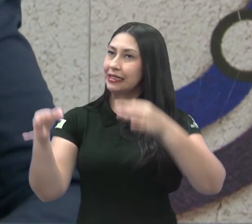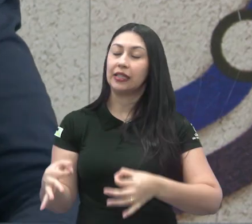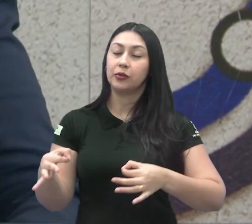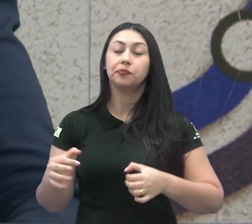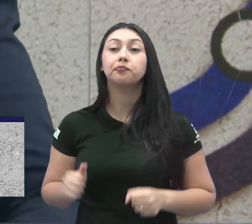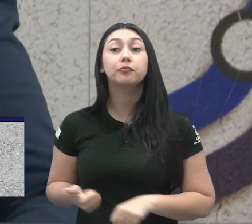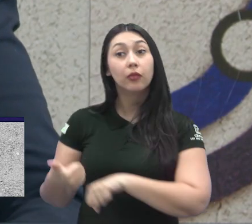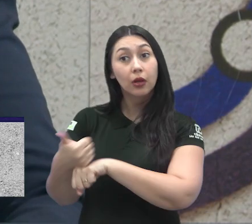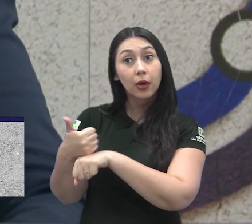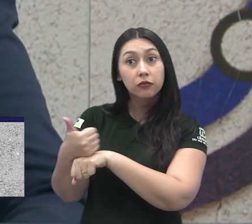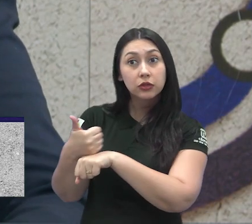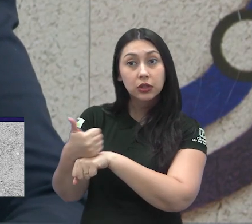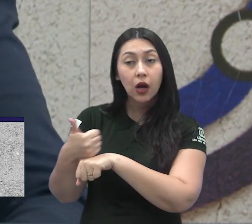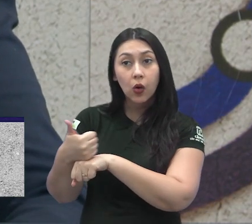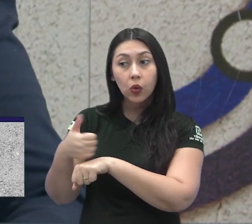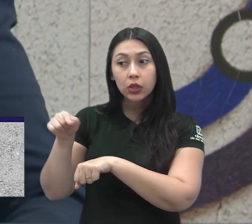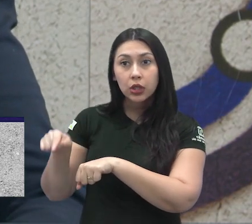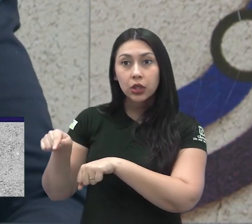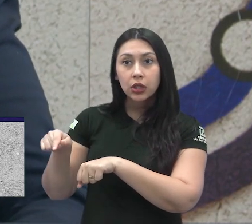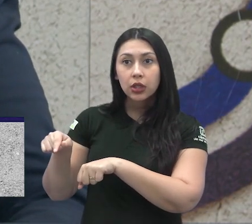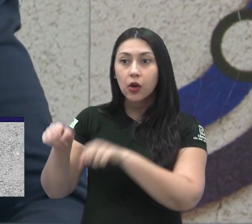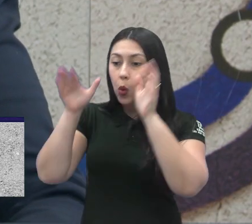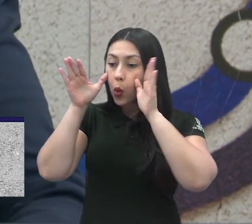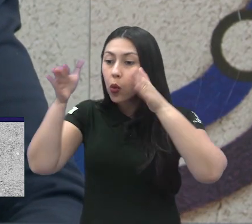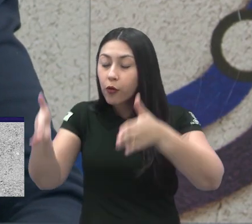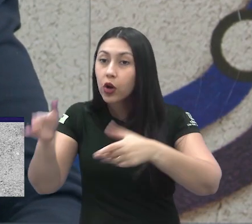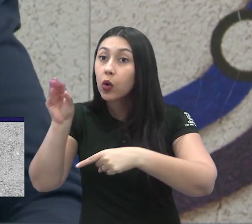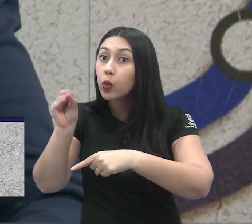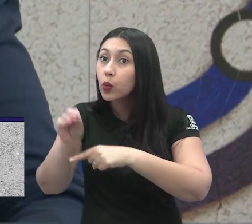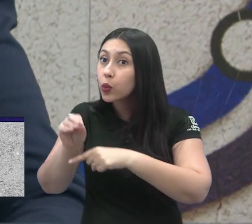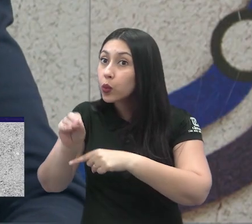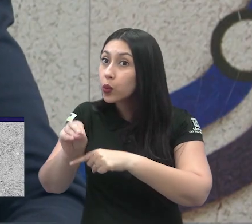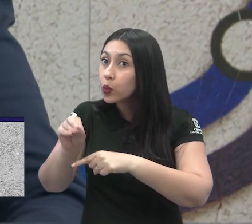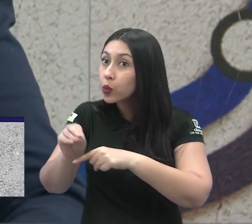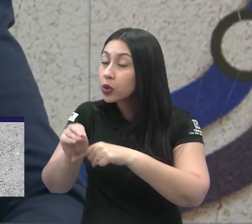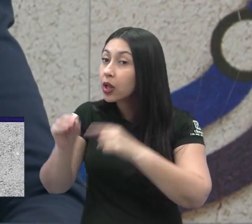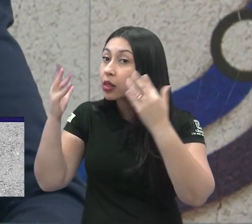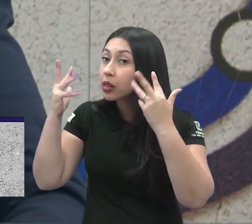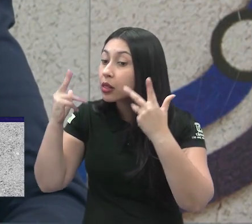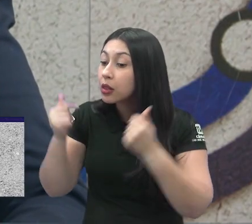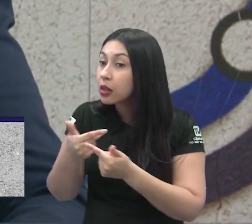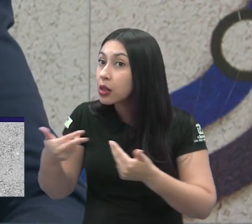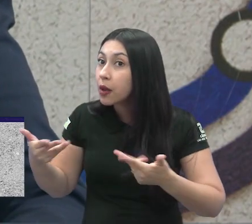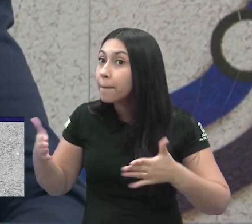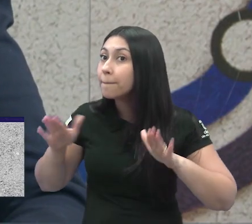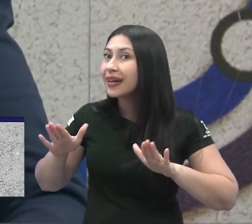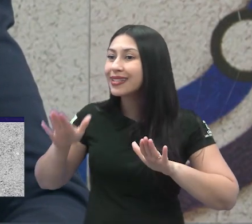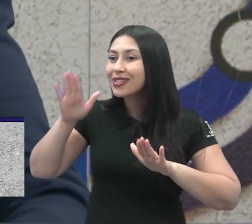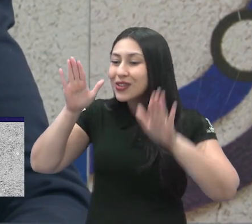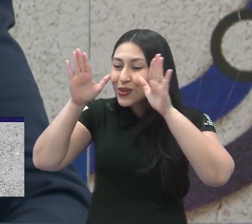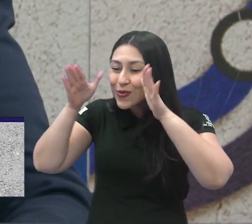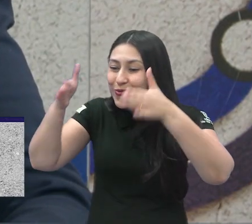A zootecnia, ela foca muito na produção animal, sempre com o olho no